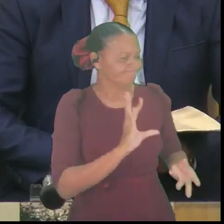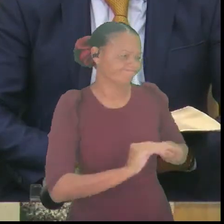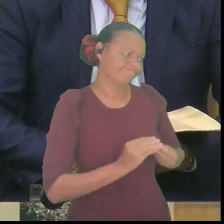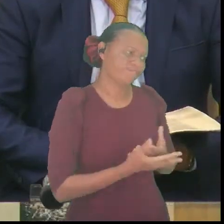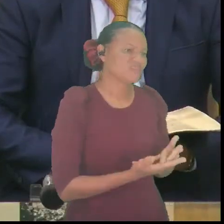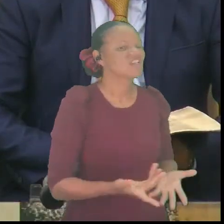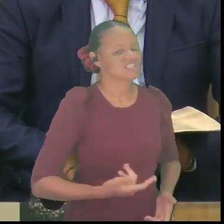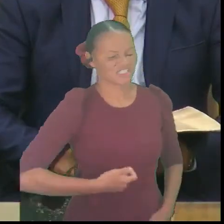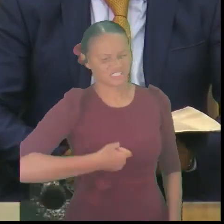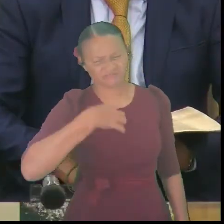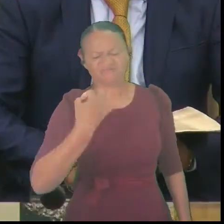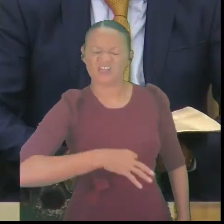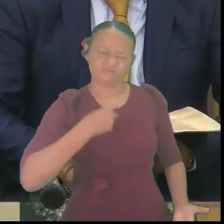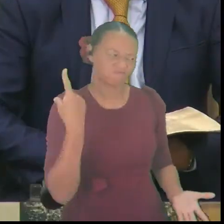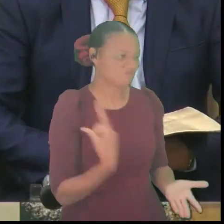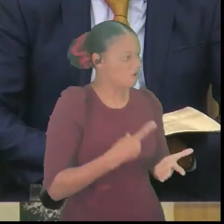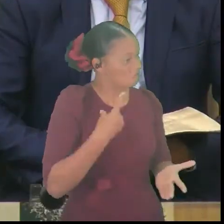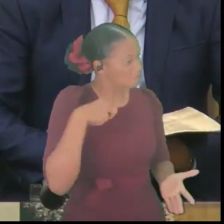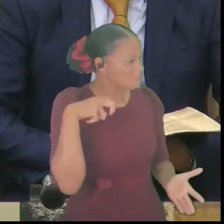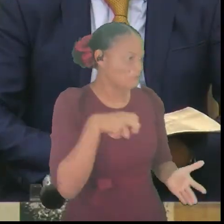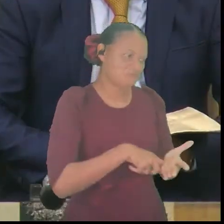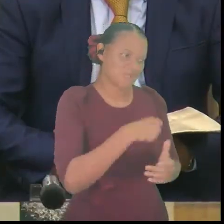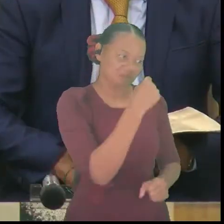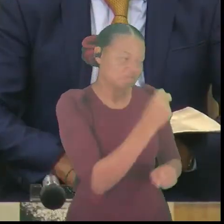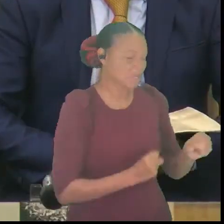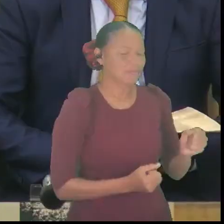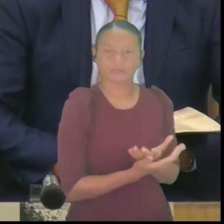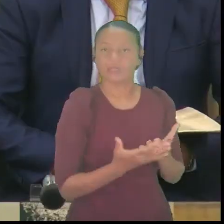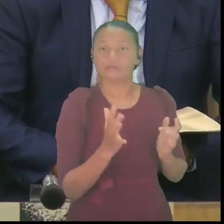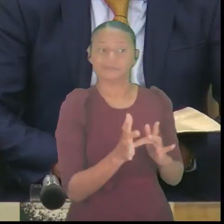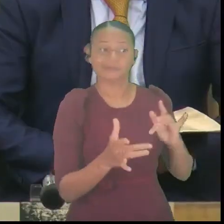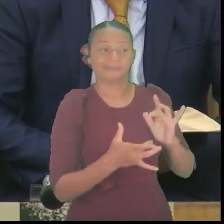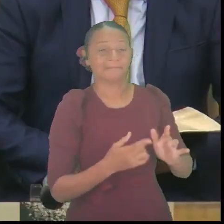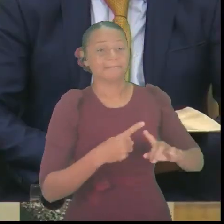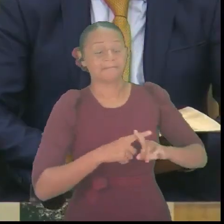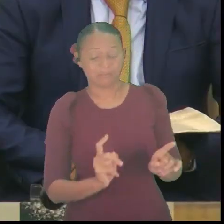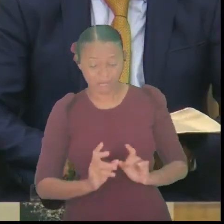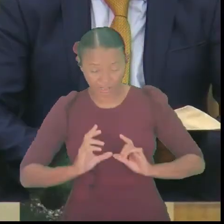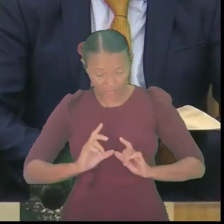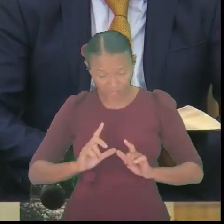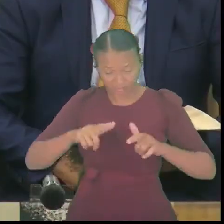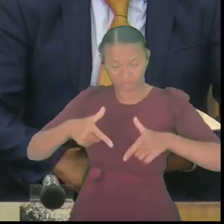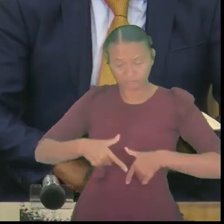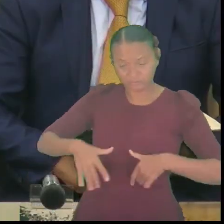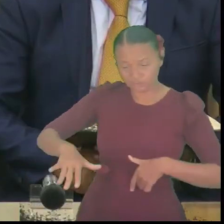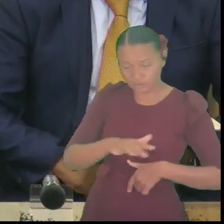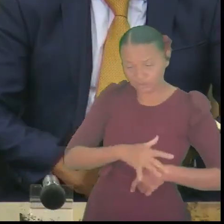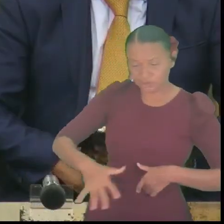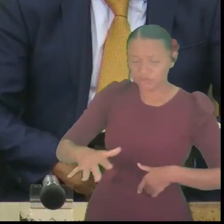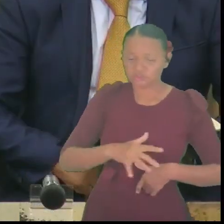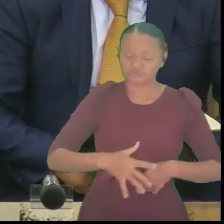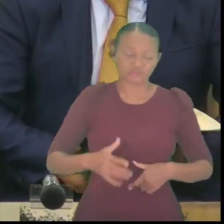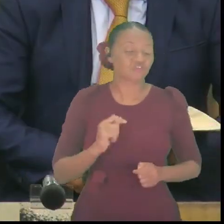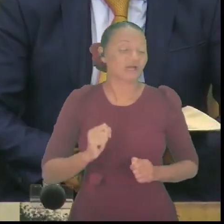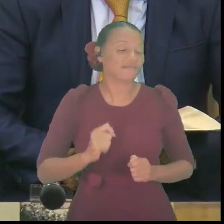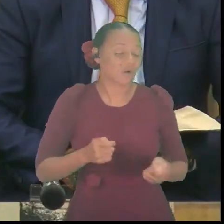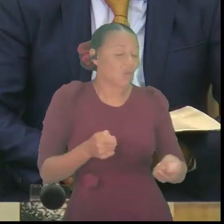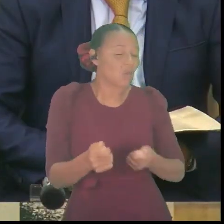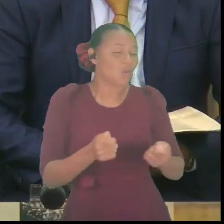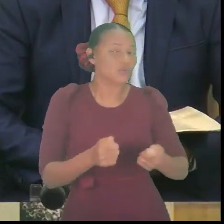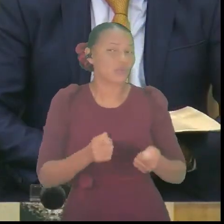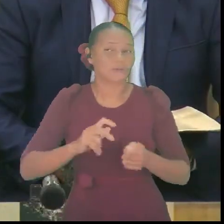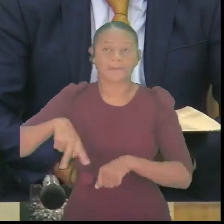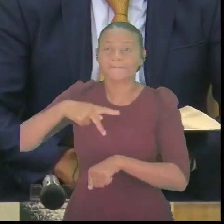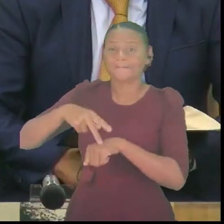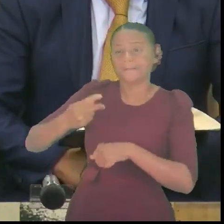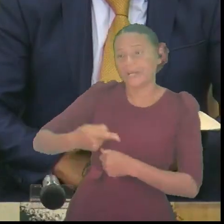digno de morte. Mas como Israel estava subjugada por Roma, que era o dominador universal daqueles dias, eles não tinham poder para